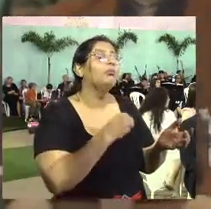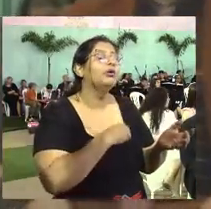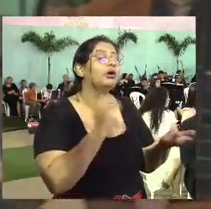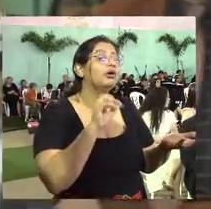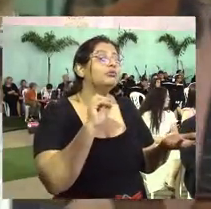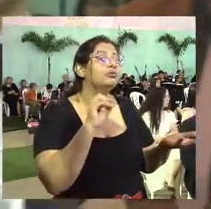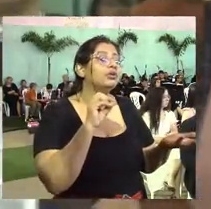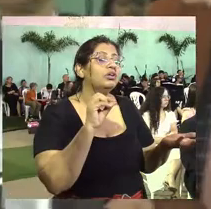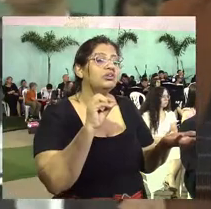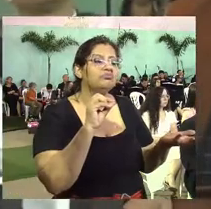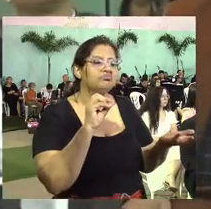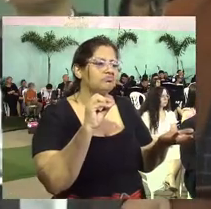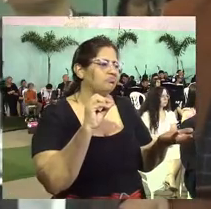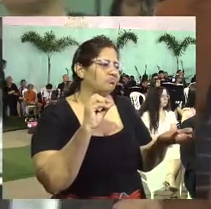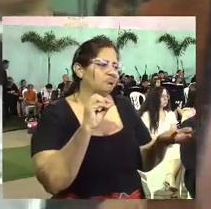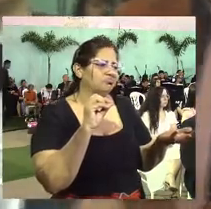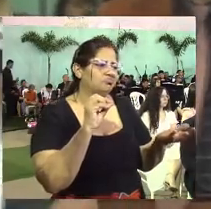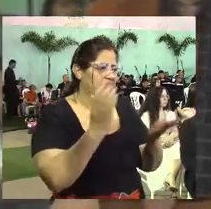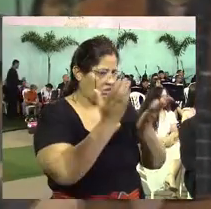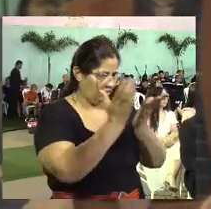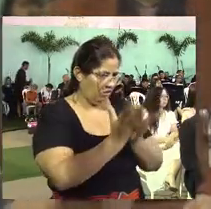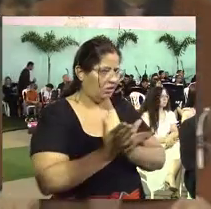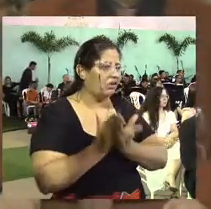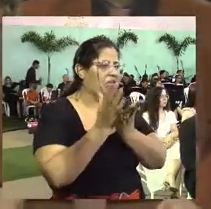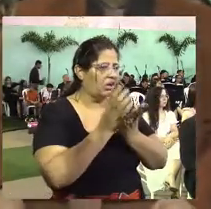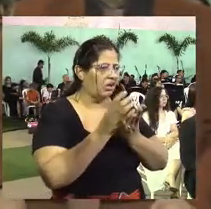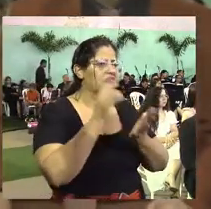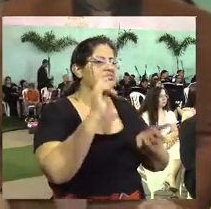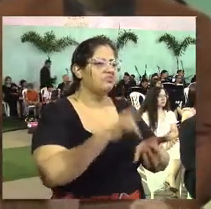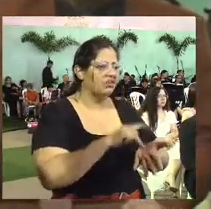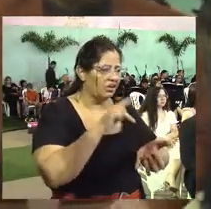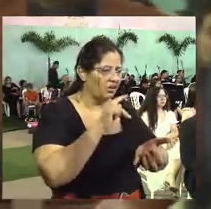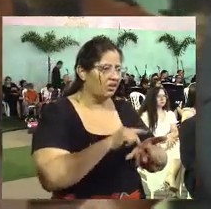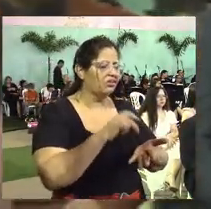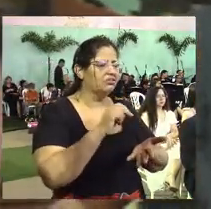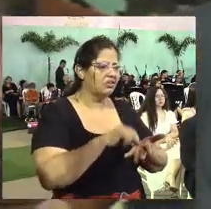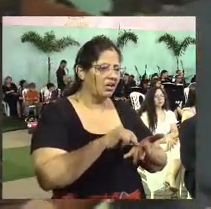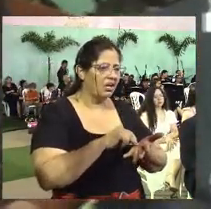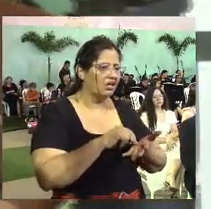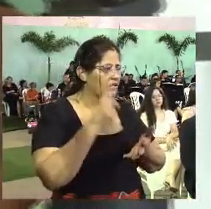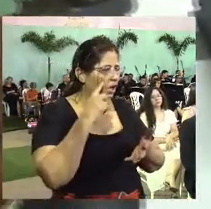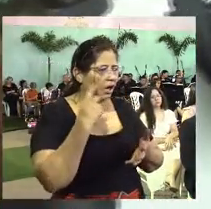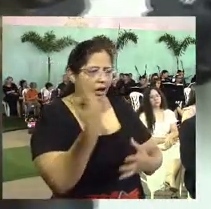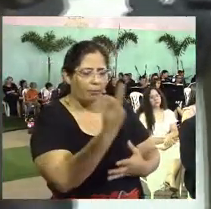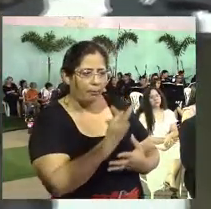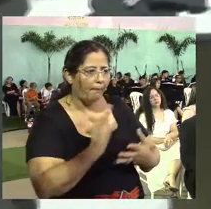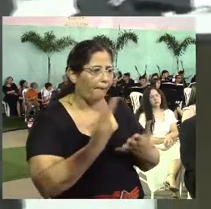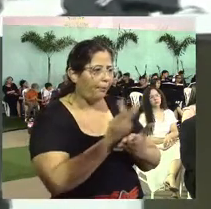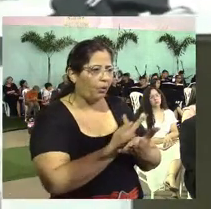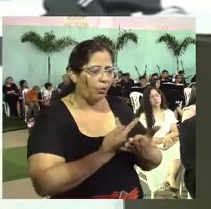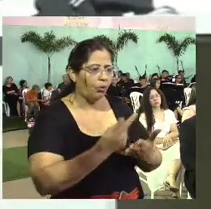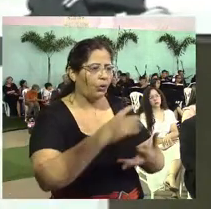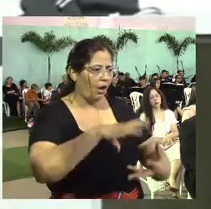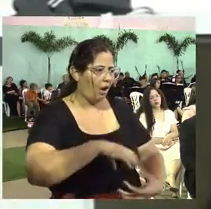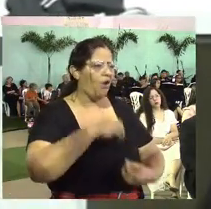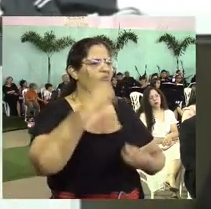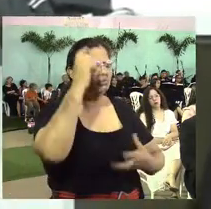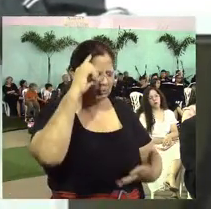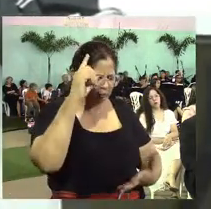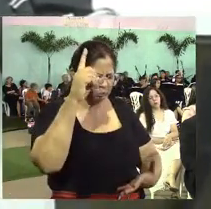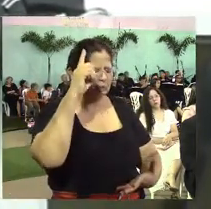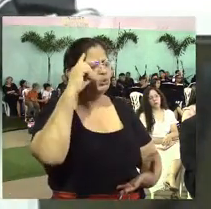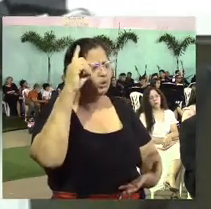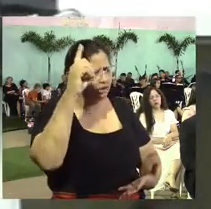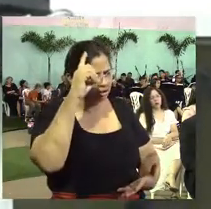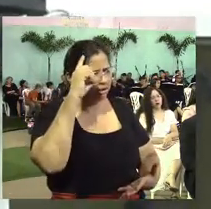você porque não é normal um crente saudável ele frutifica ele ganha almas todos os dias